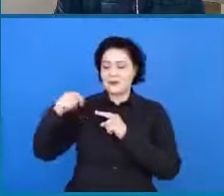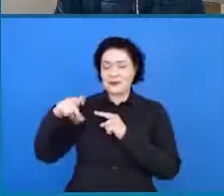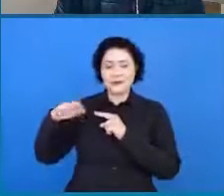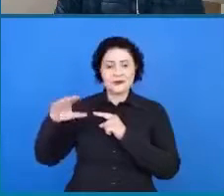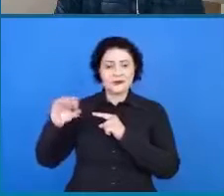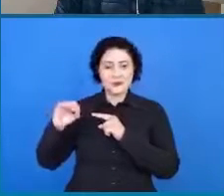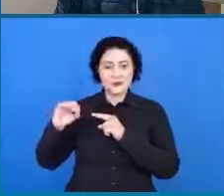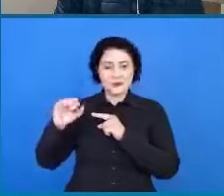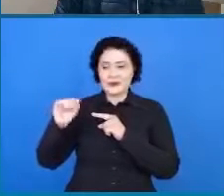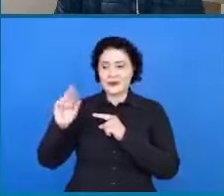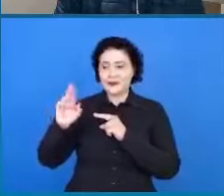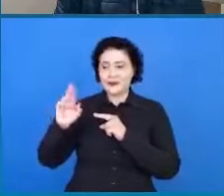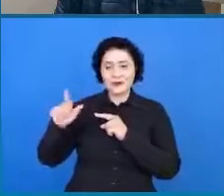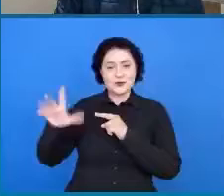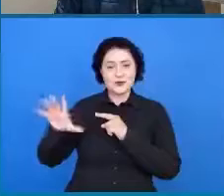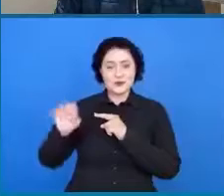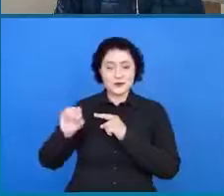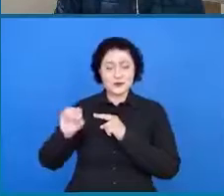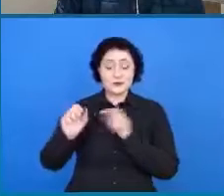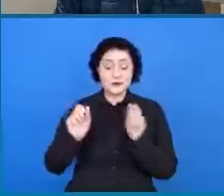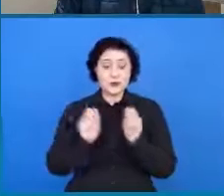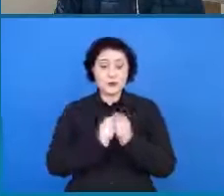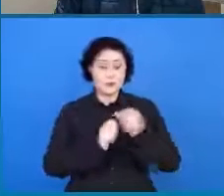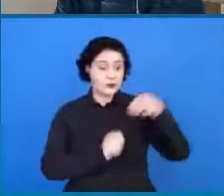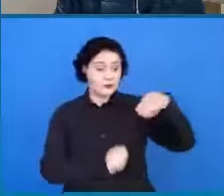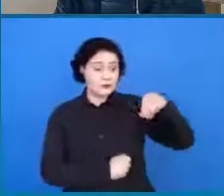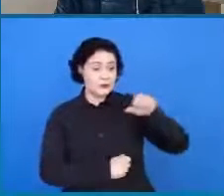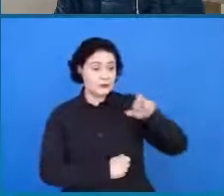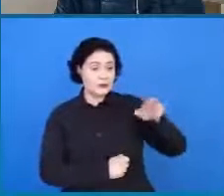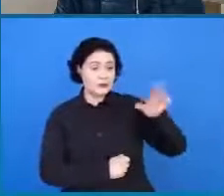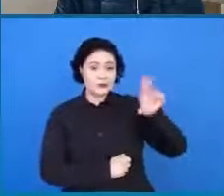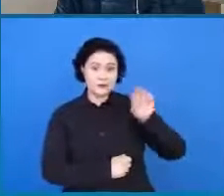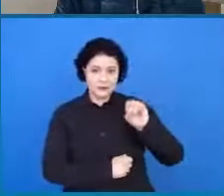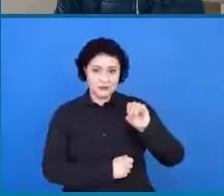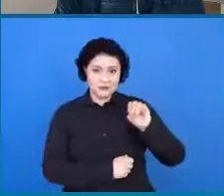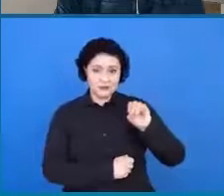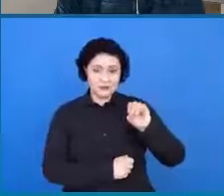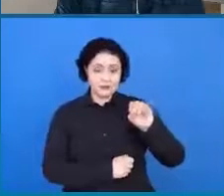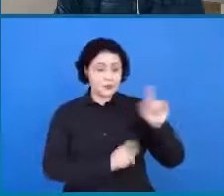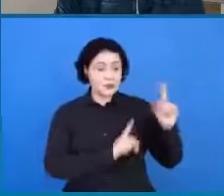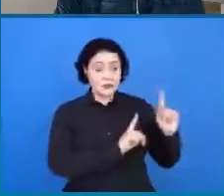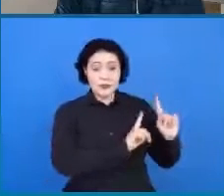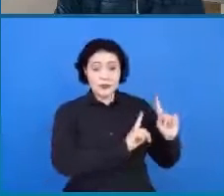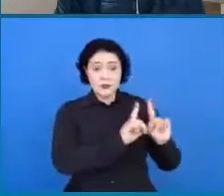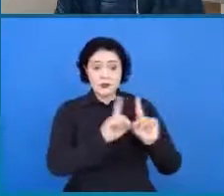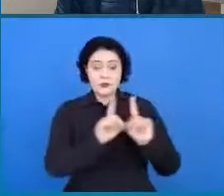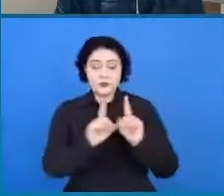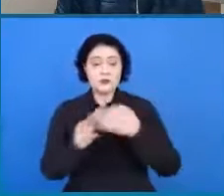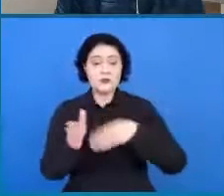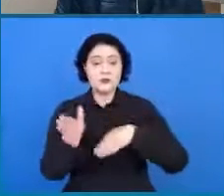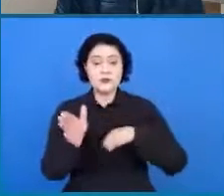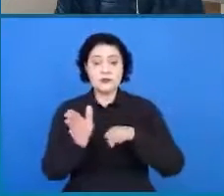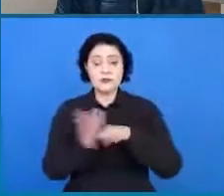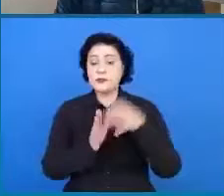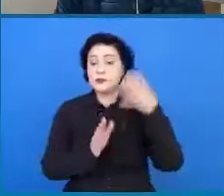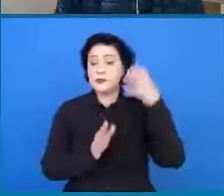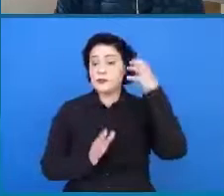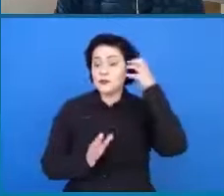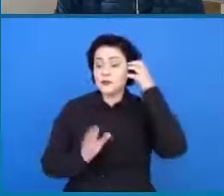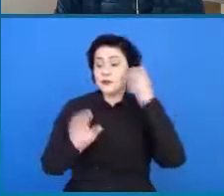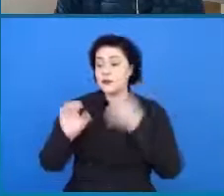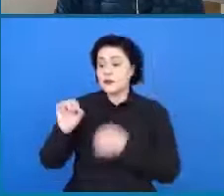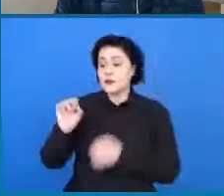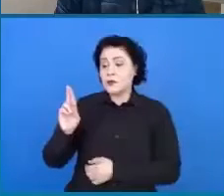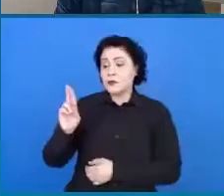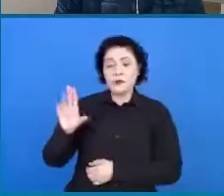foi Maurício Silva e chegaram da Rádio Ouro Verde com a ideia de fazer um programa semanal em torno de 40